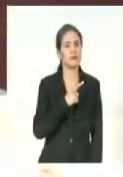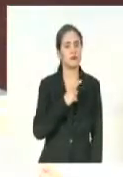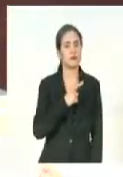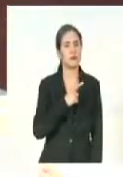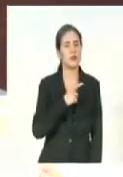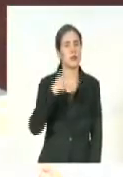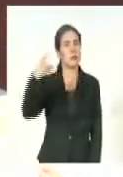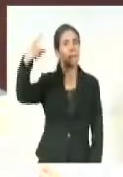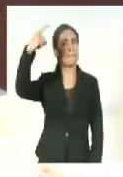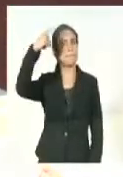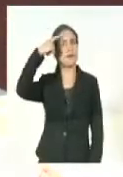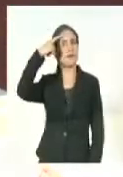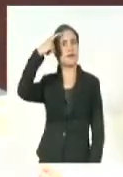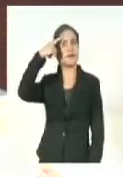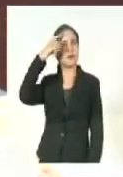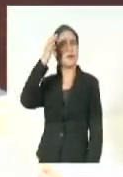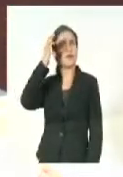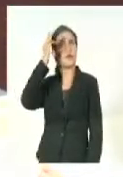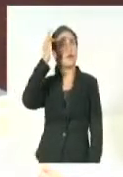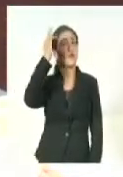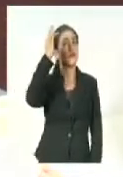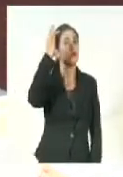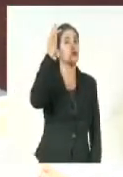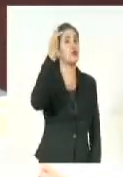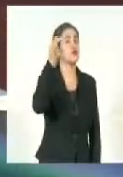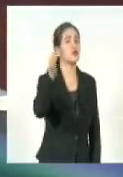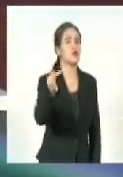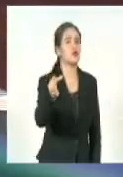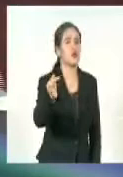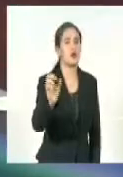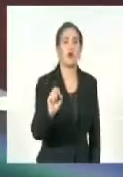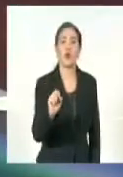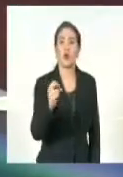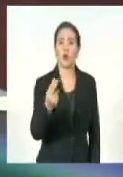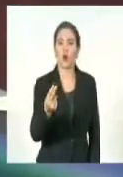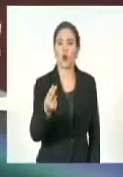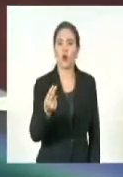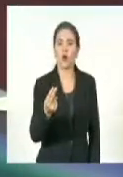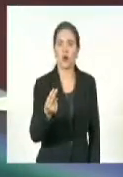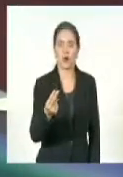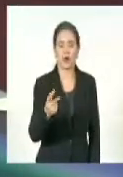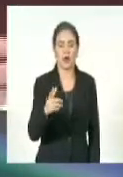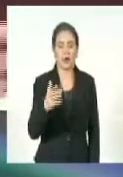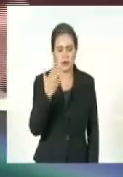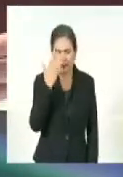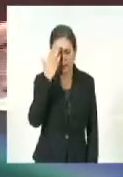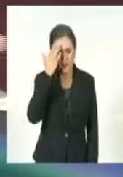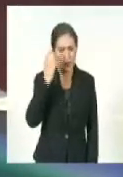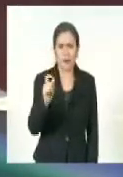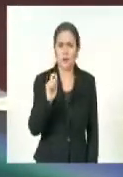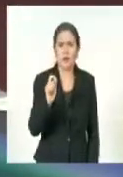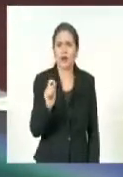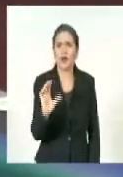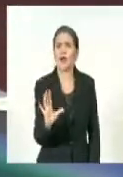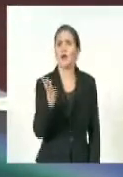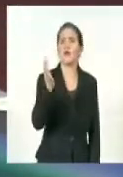futurista ou tem bola de cristal. Eu não estou conseguindo entender